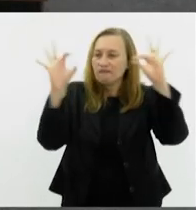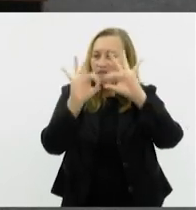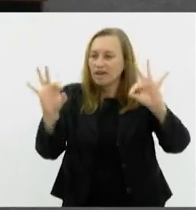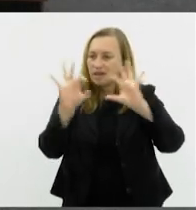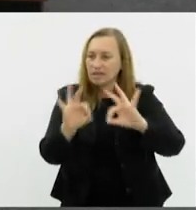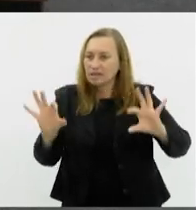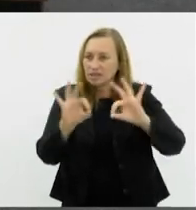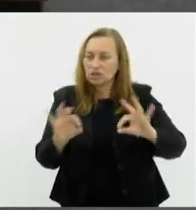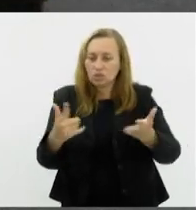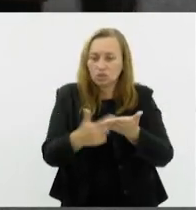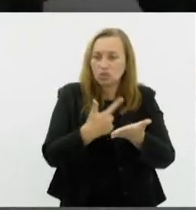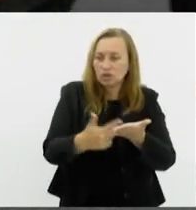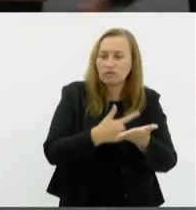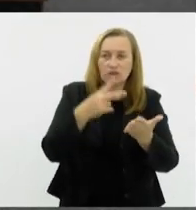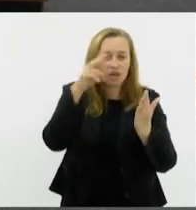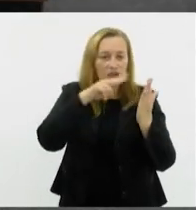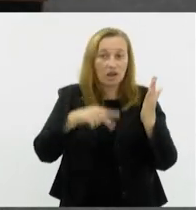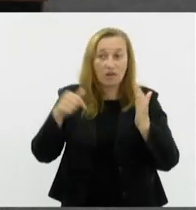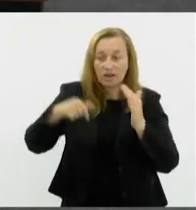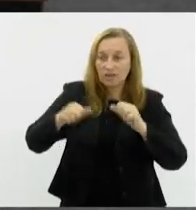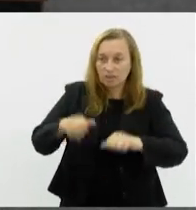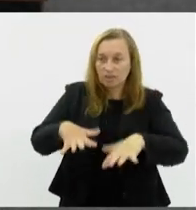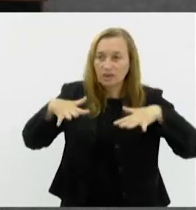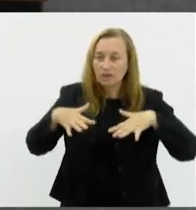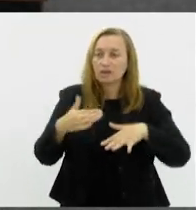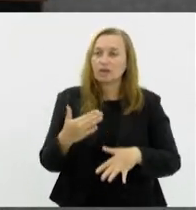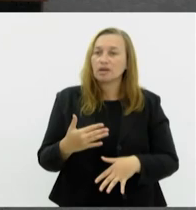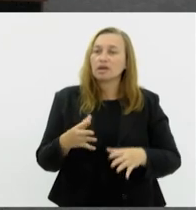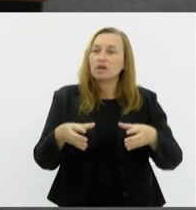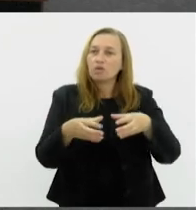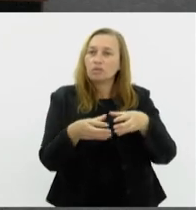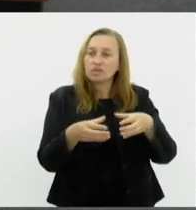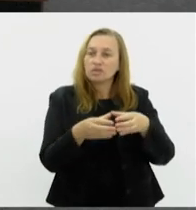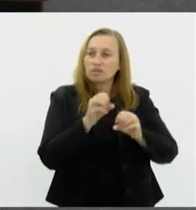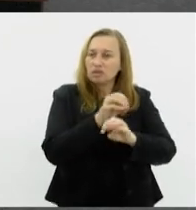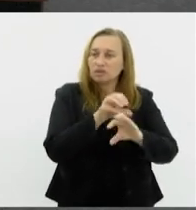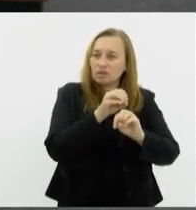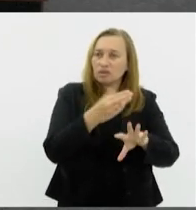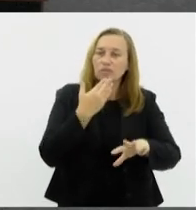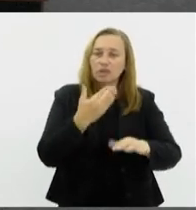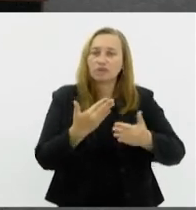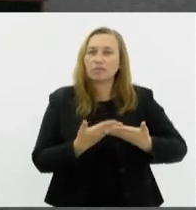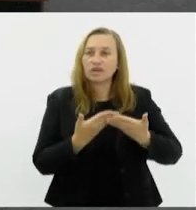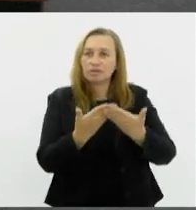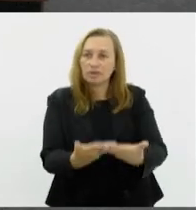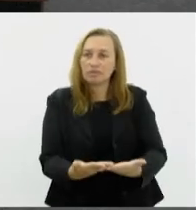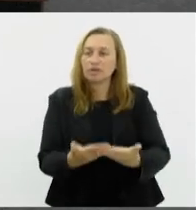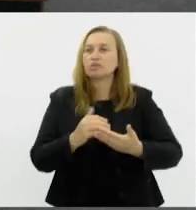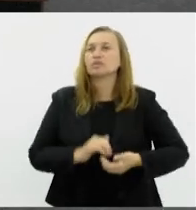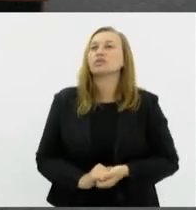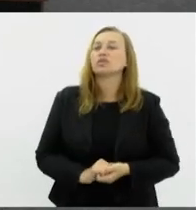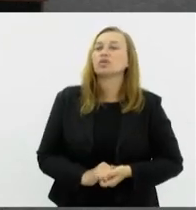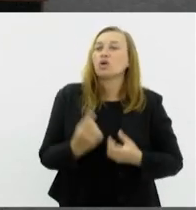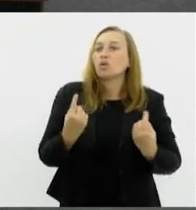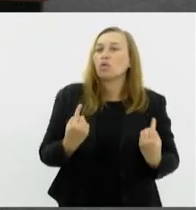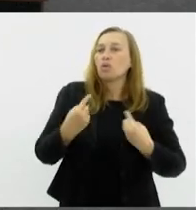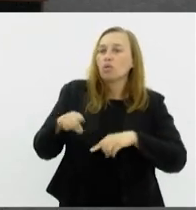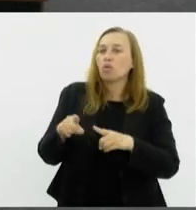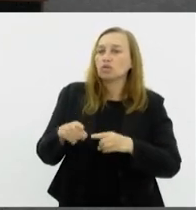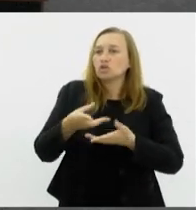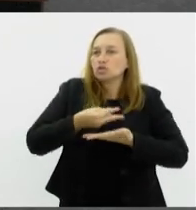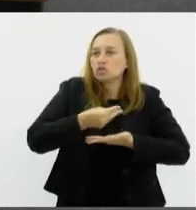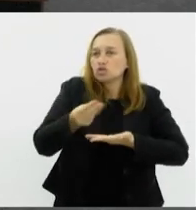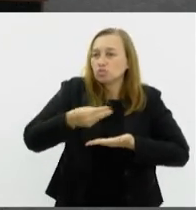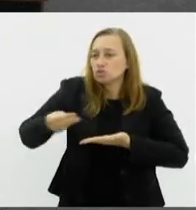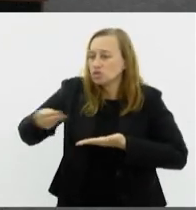plenário, e sugerindo que a Comissão de Educação fizesse um encaminhamento contra a distribuição